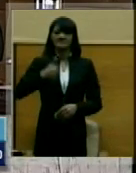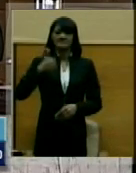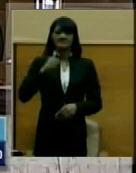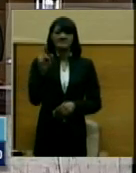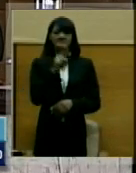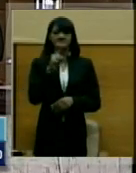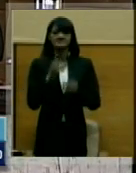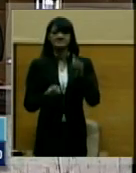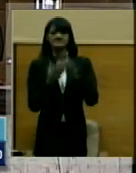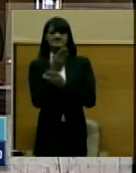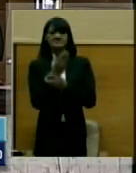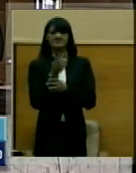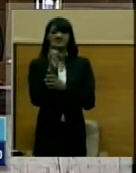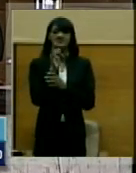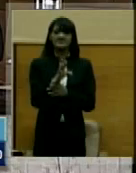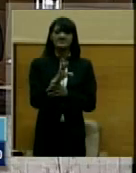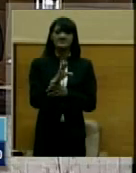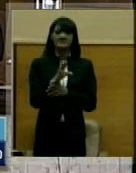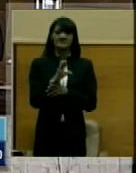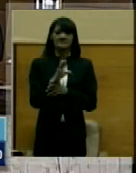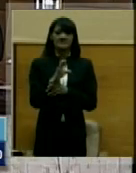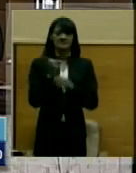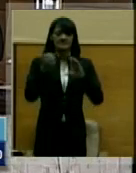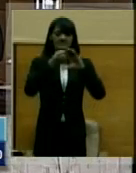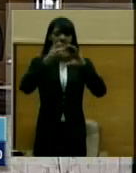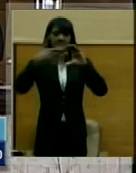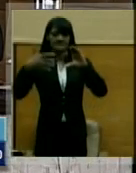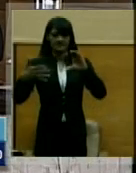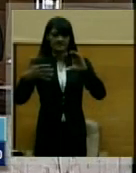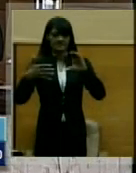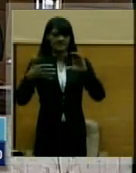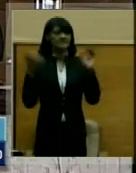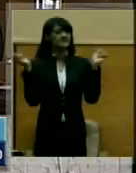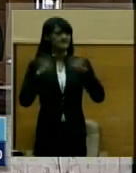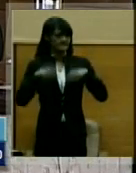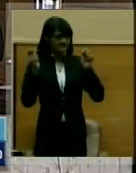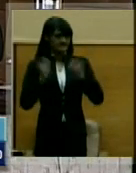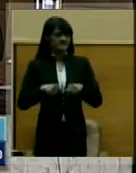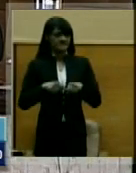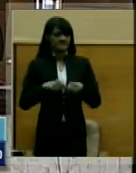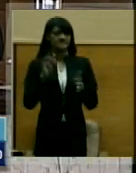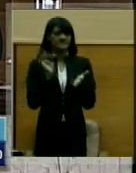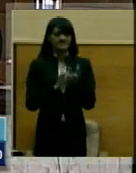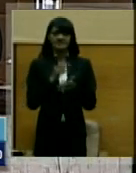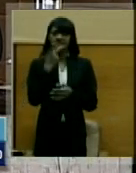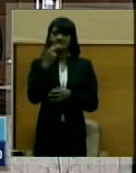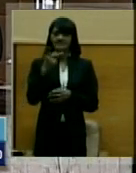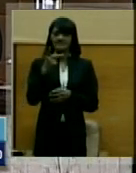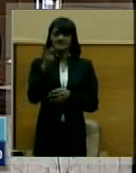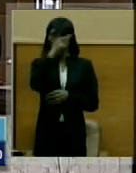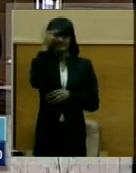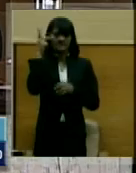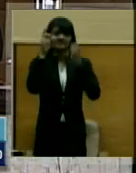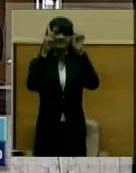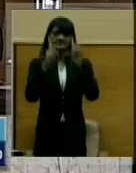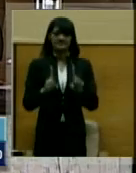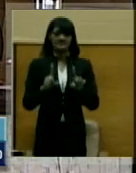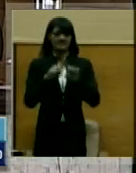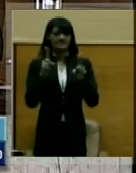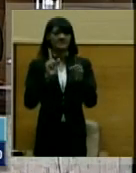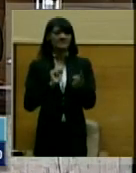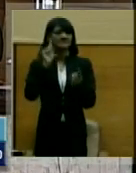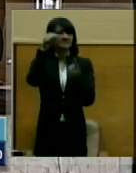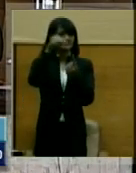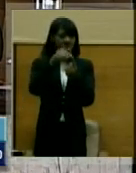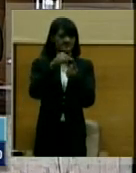rótulos baseados apenas em uma de suas características. Podemos e devemos falar sobre deficiência, mas com o objetivo